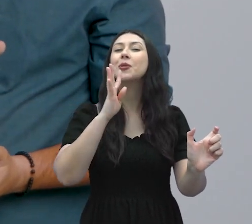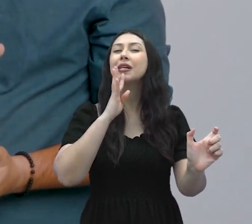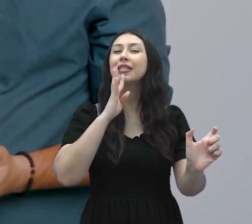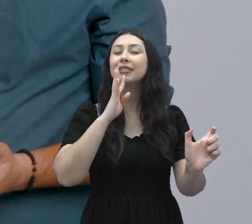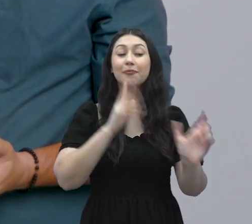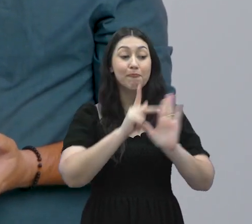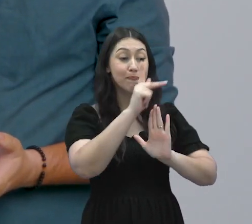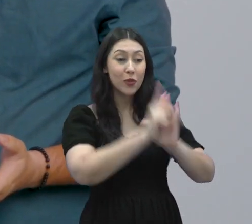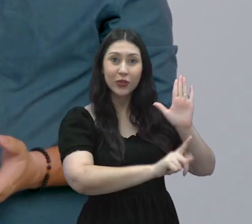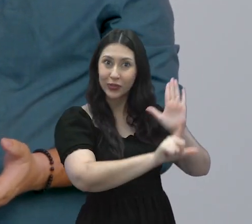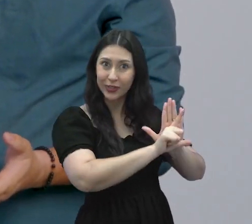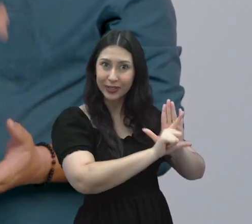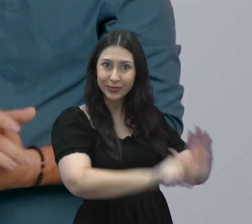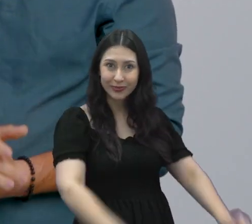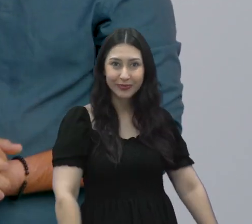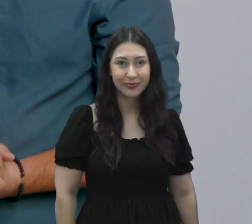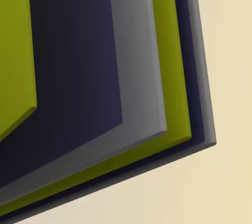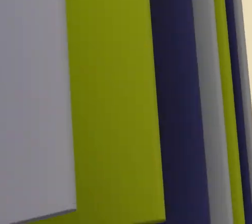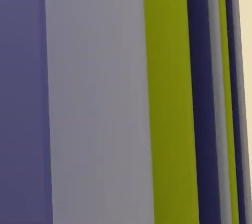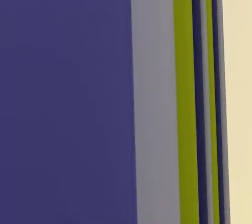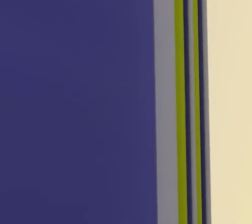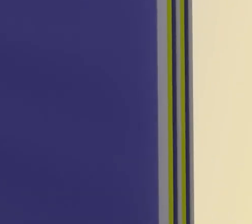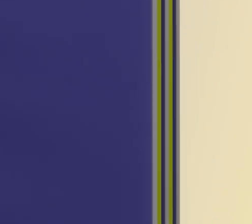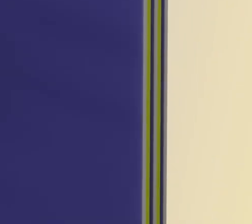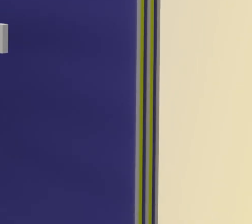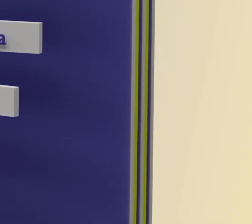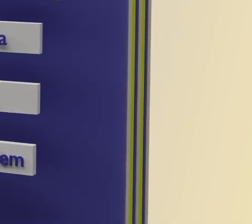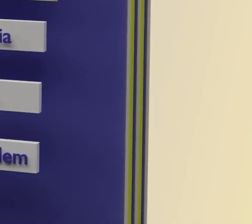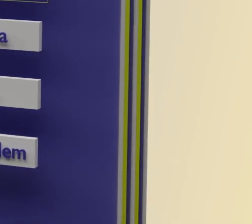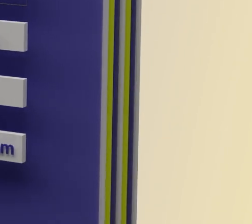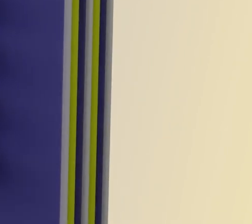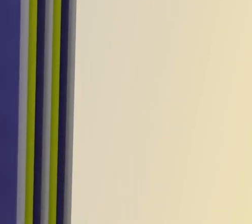ouviu falar, é projeto de lei.